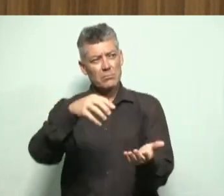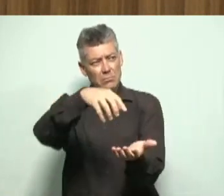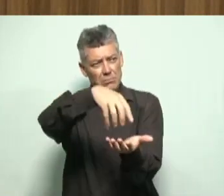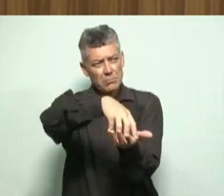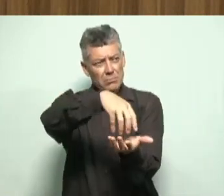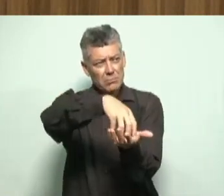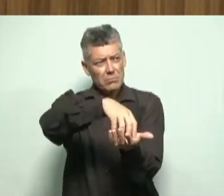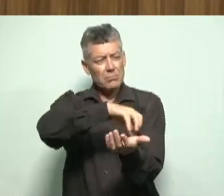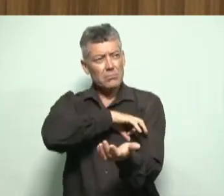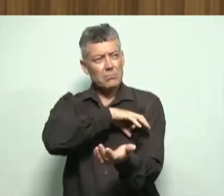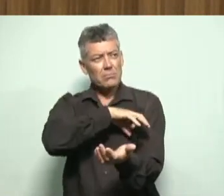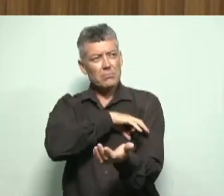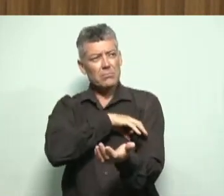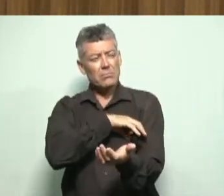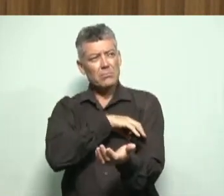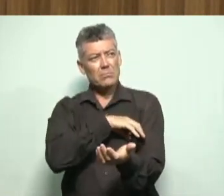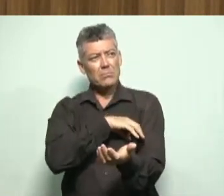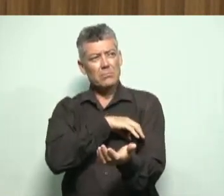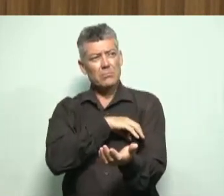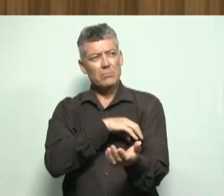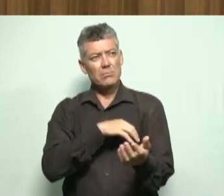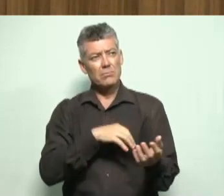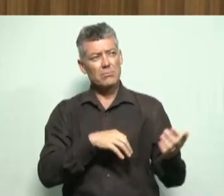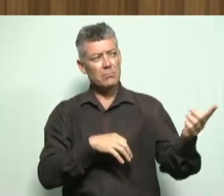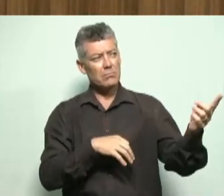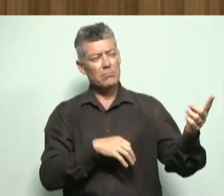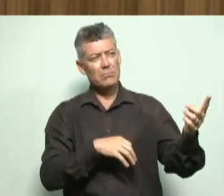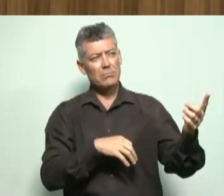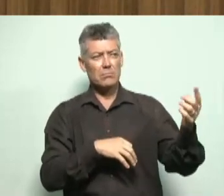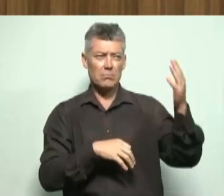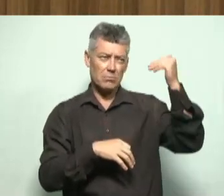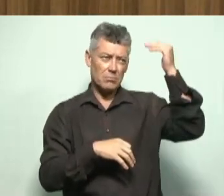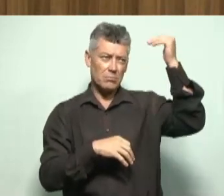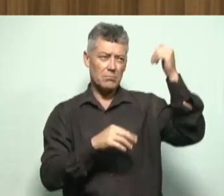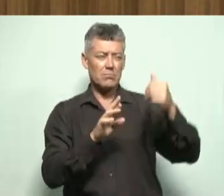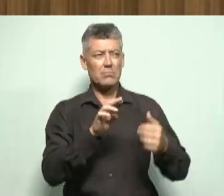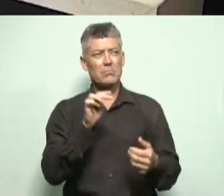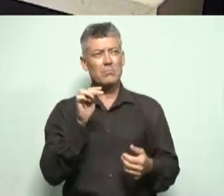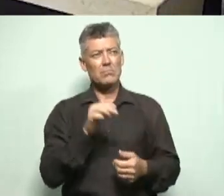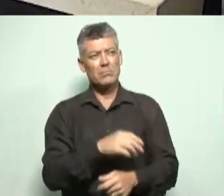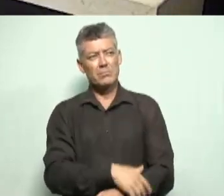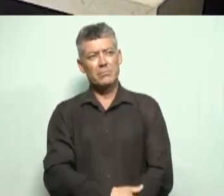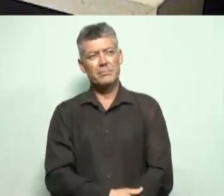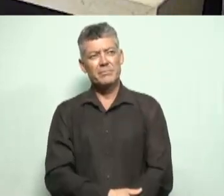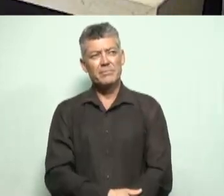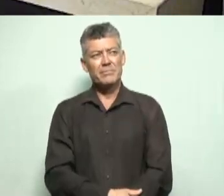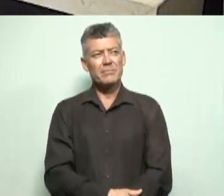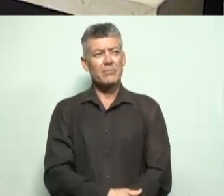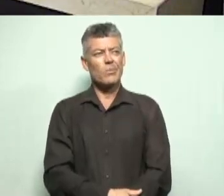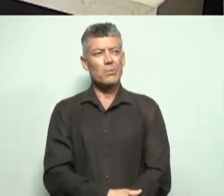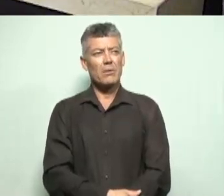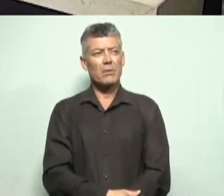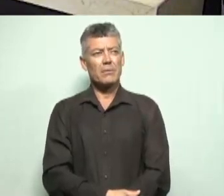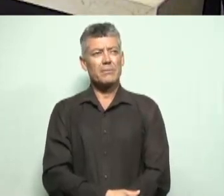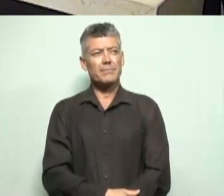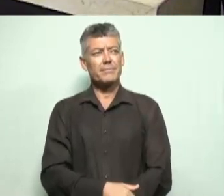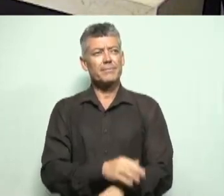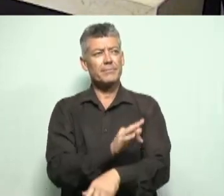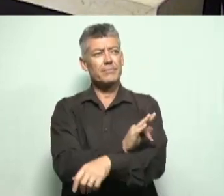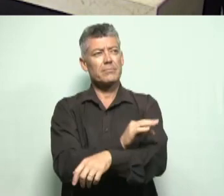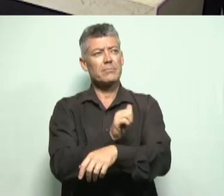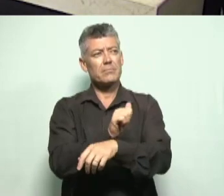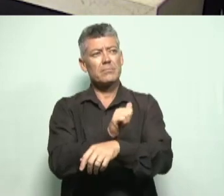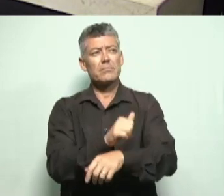sentar com o chefe de uma das maiores facções criminosas do Rio Grande do Norte. Obrigado, senhor presidente. Pela ordem, vereador Felipe